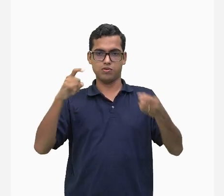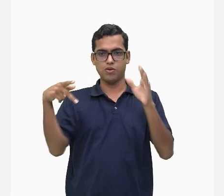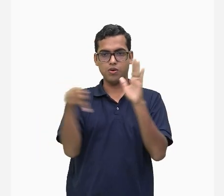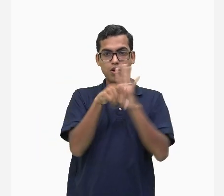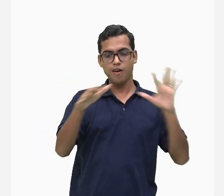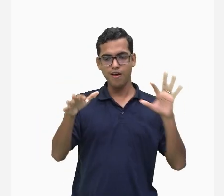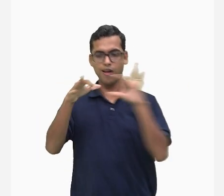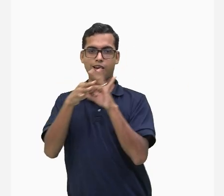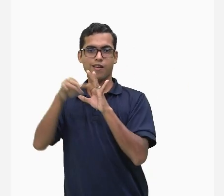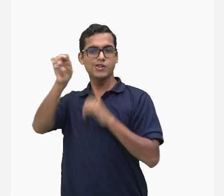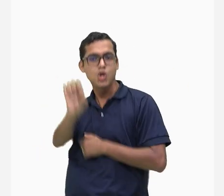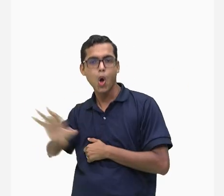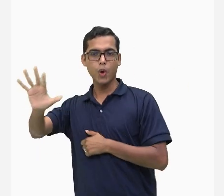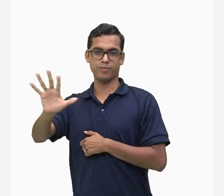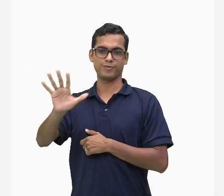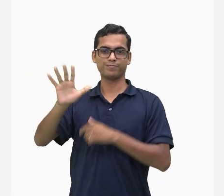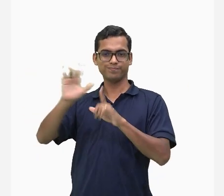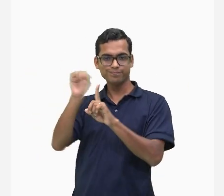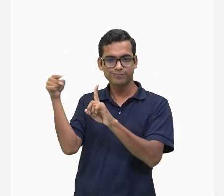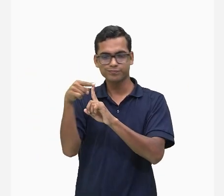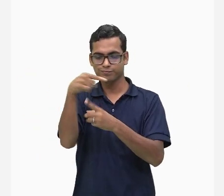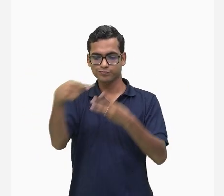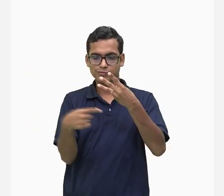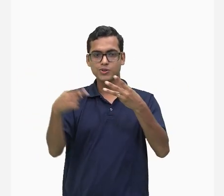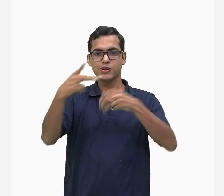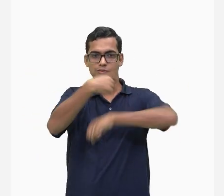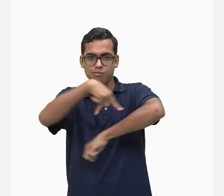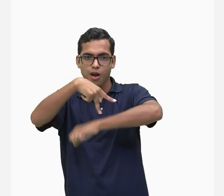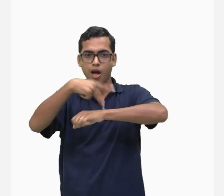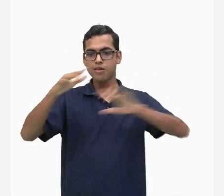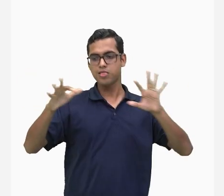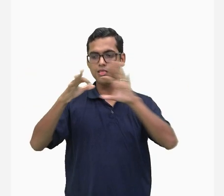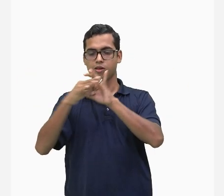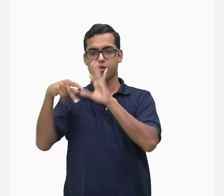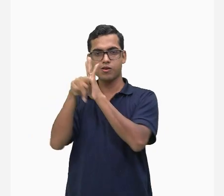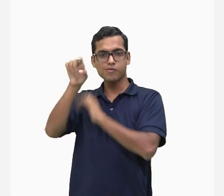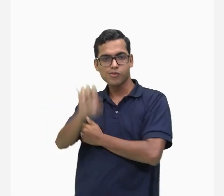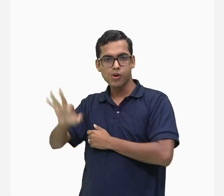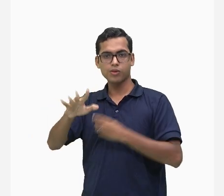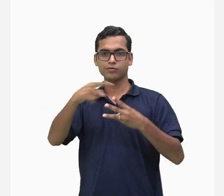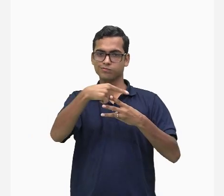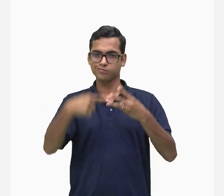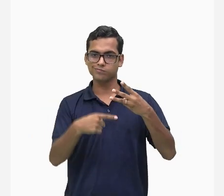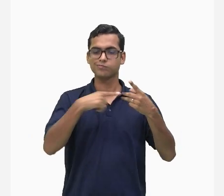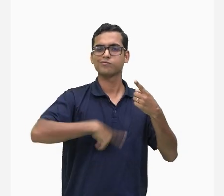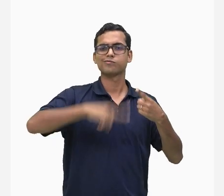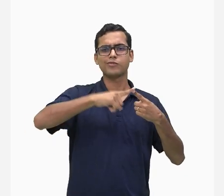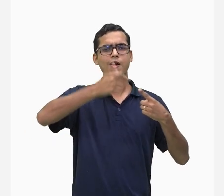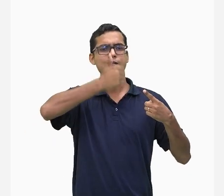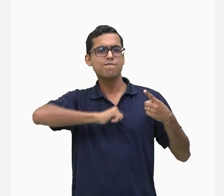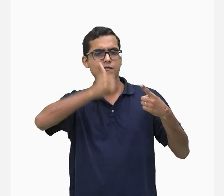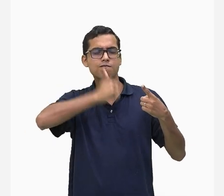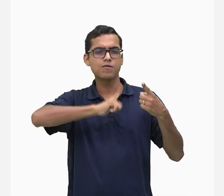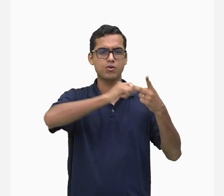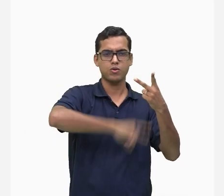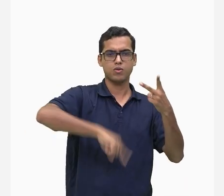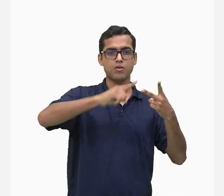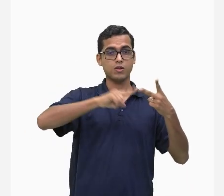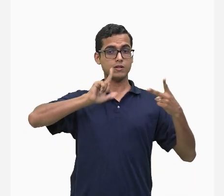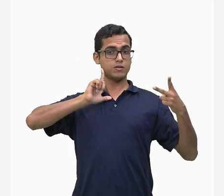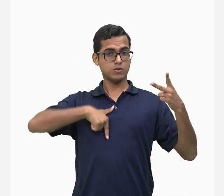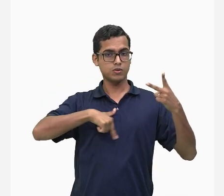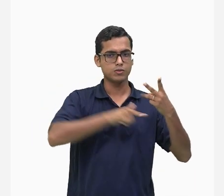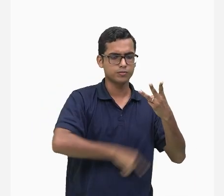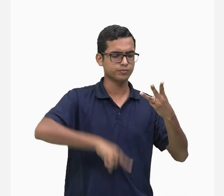União Europeia. Então, esses países, Estônia, Letônia e Lituânia, não quiseram ingressar na CEI